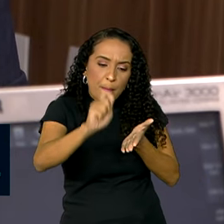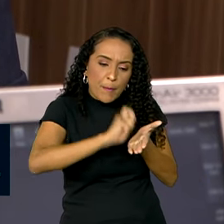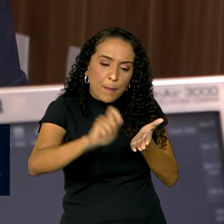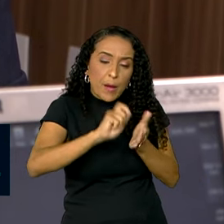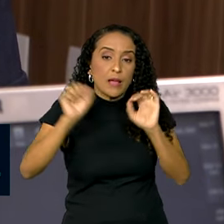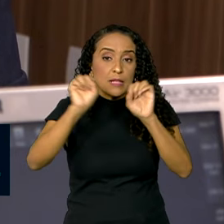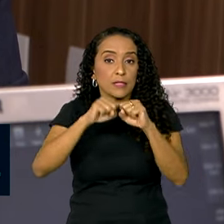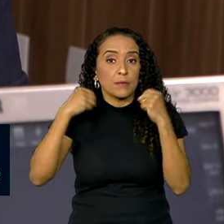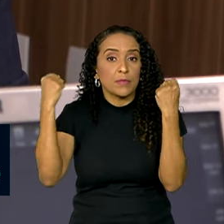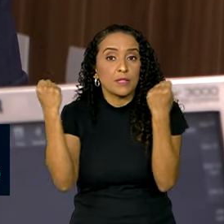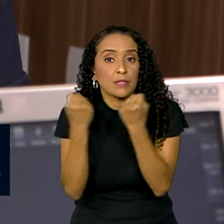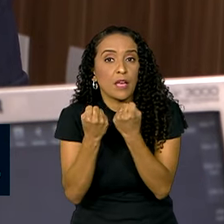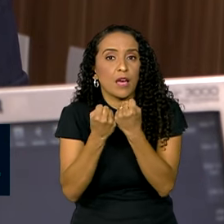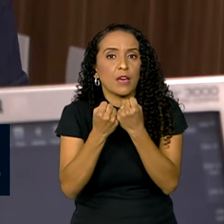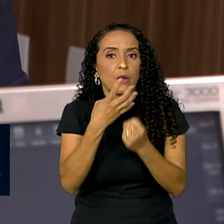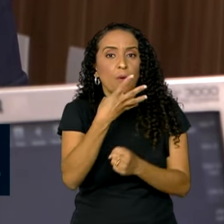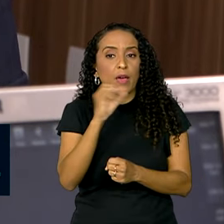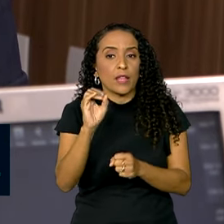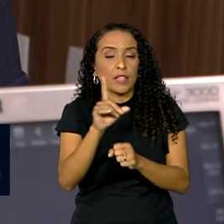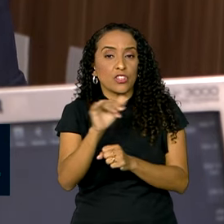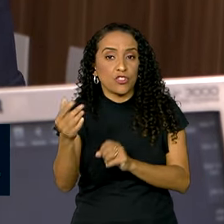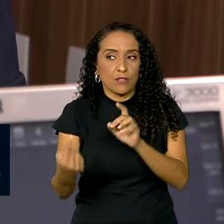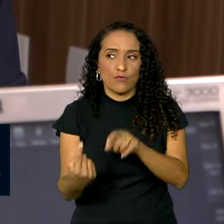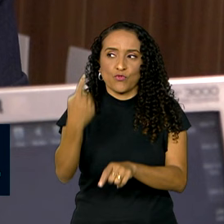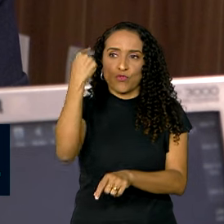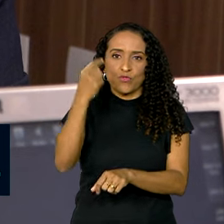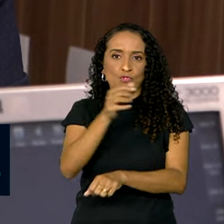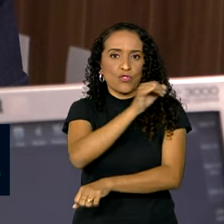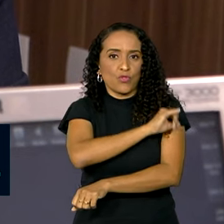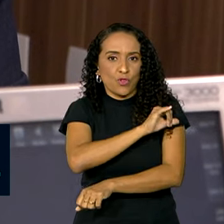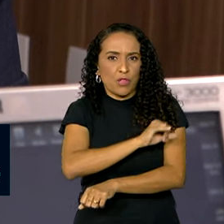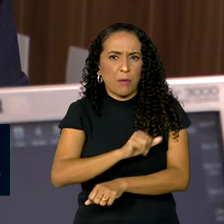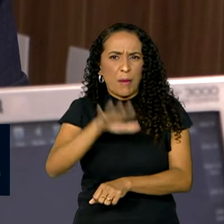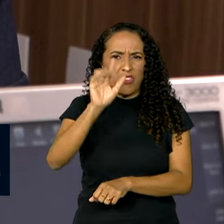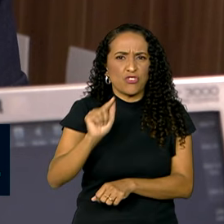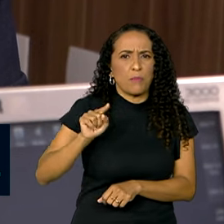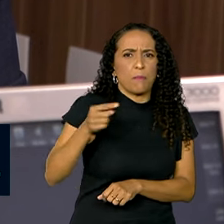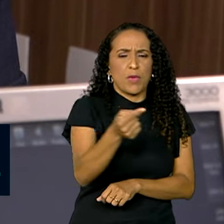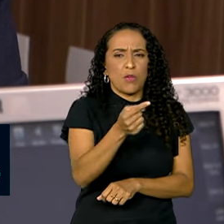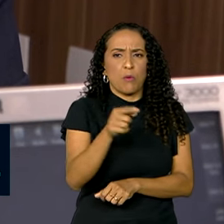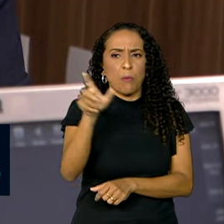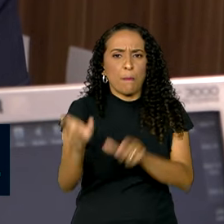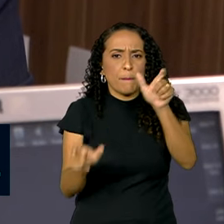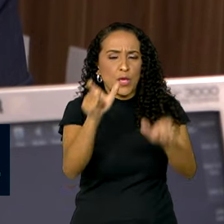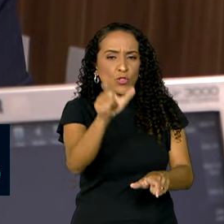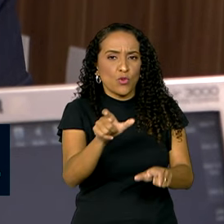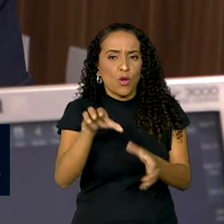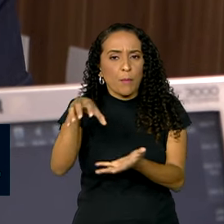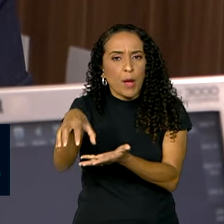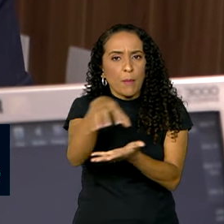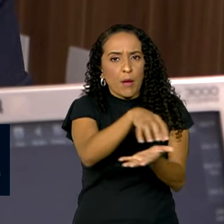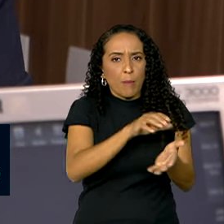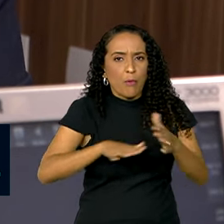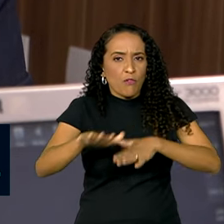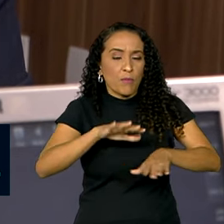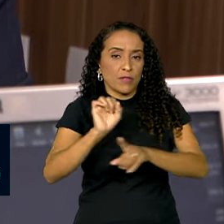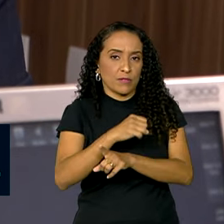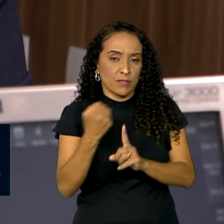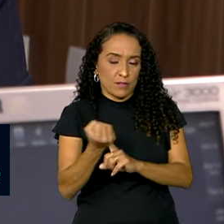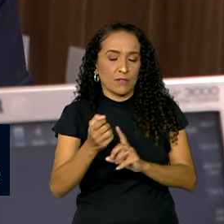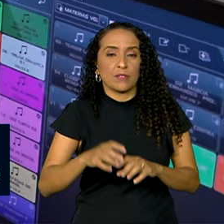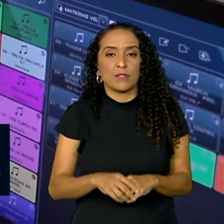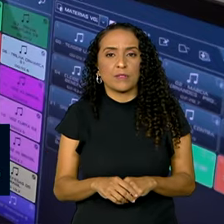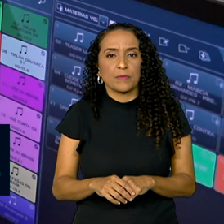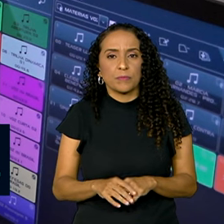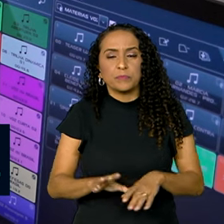na fund um progresso H 40 dias no Rio com mais de 1000 representantes de organismos e movimentos sociais